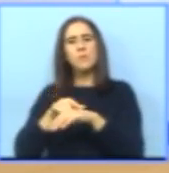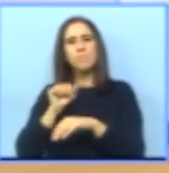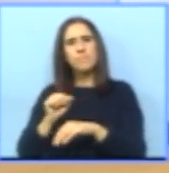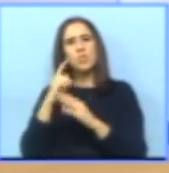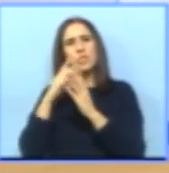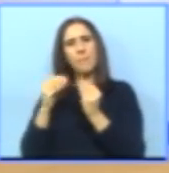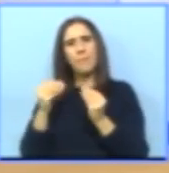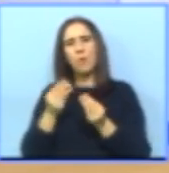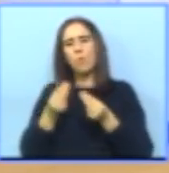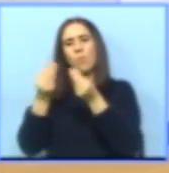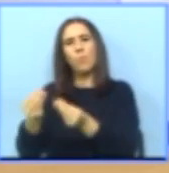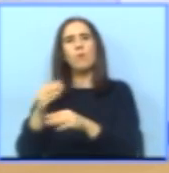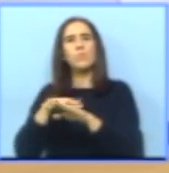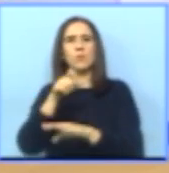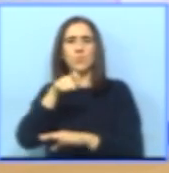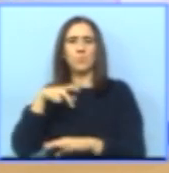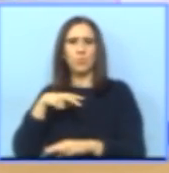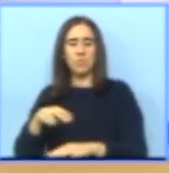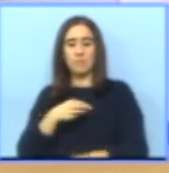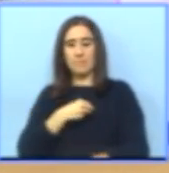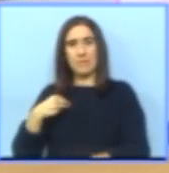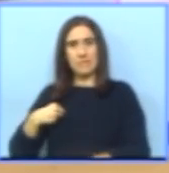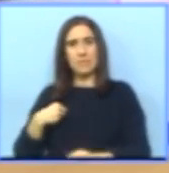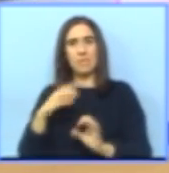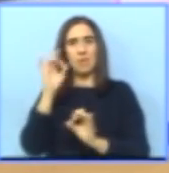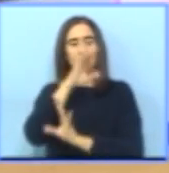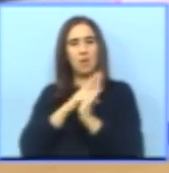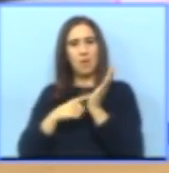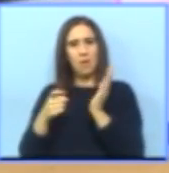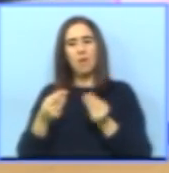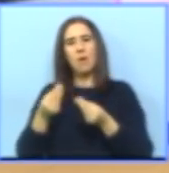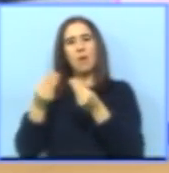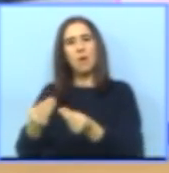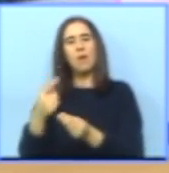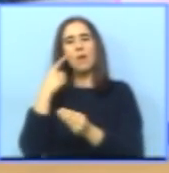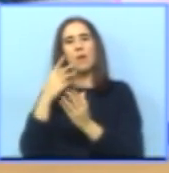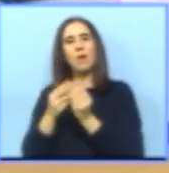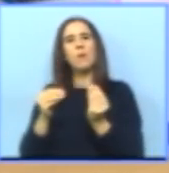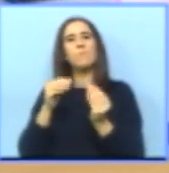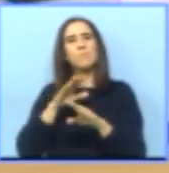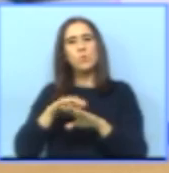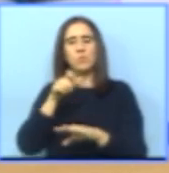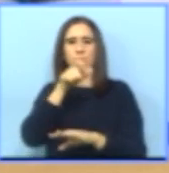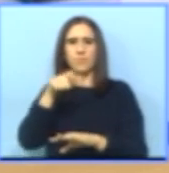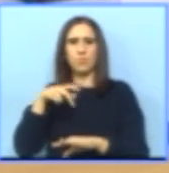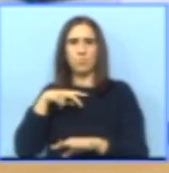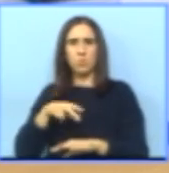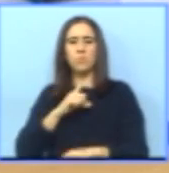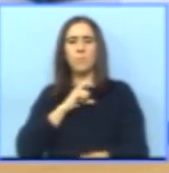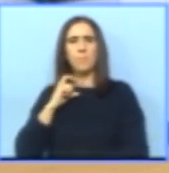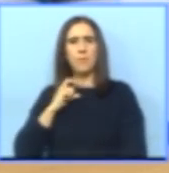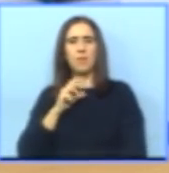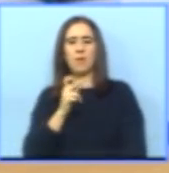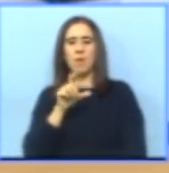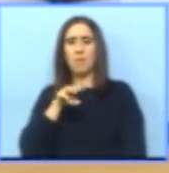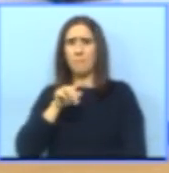medicina ocidental chega ao Japão por via dos portugueses. Há um padre, o padre Luís Almeida, que estabelece um hospital que, de algum modo, inspirado nas